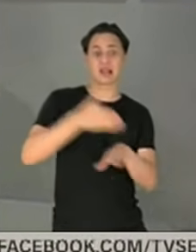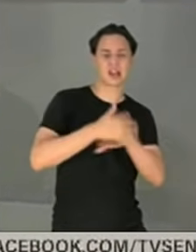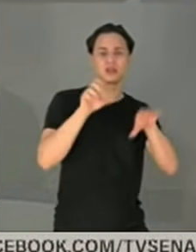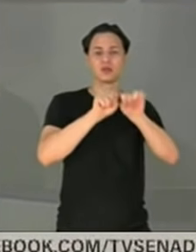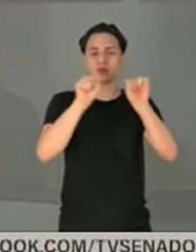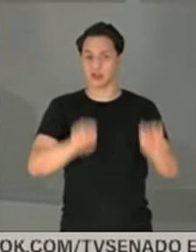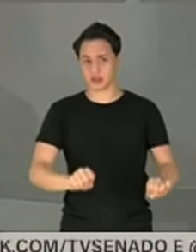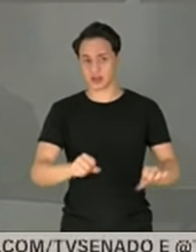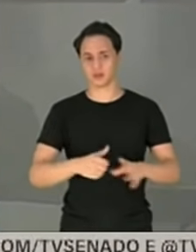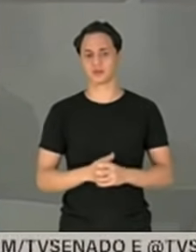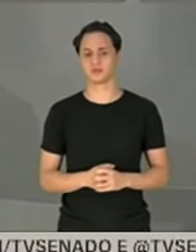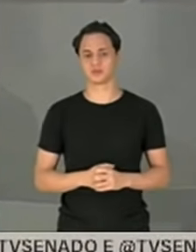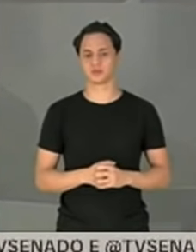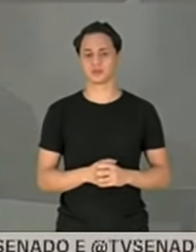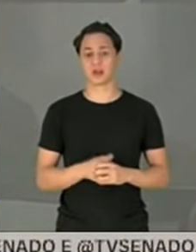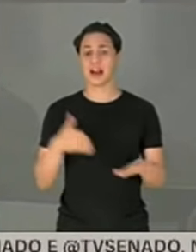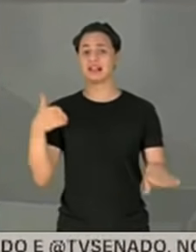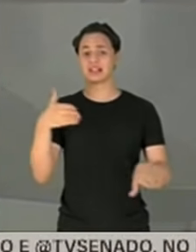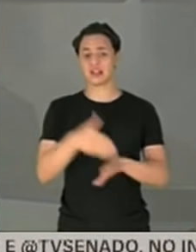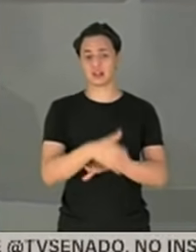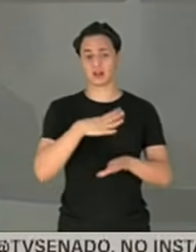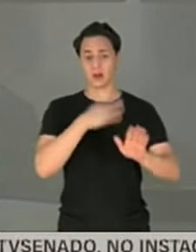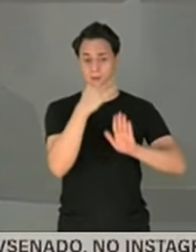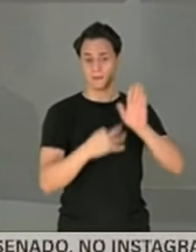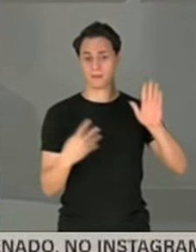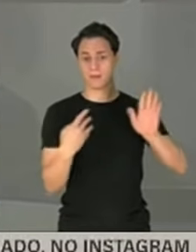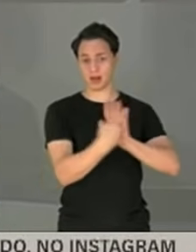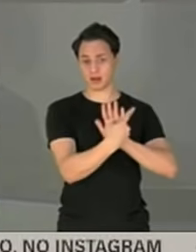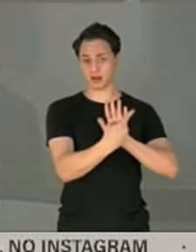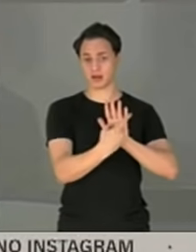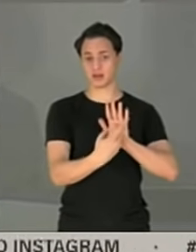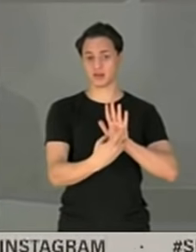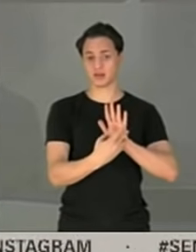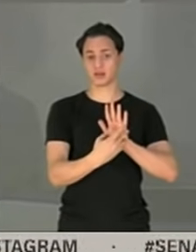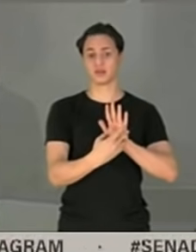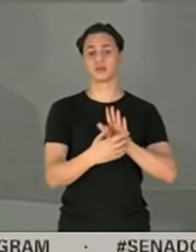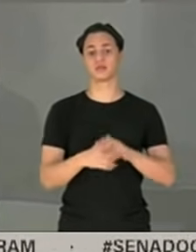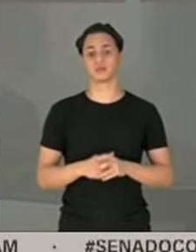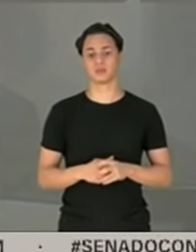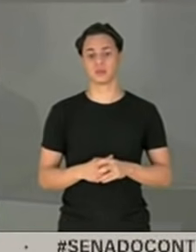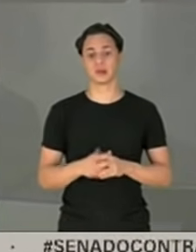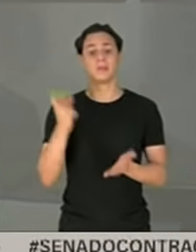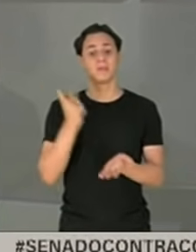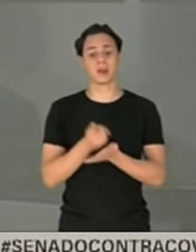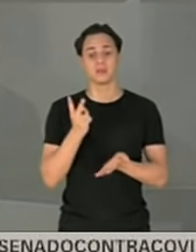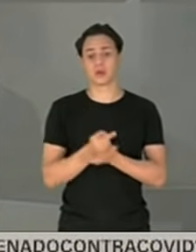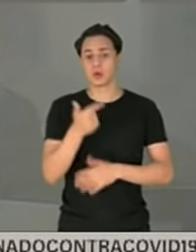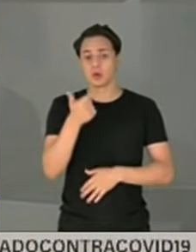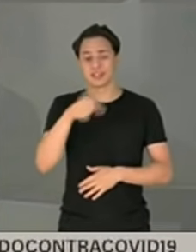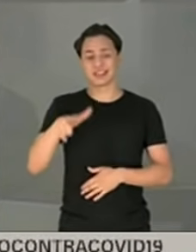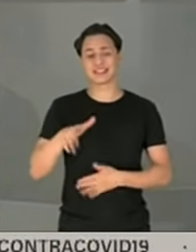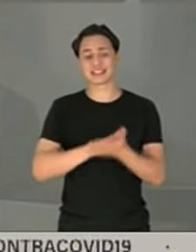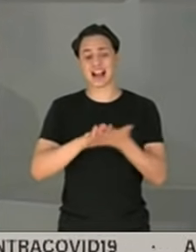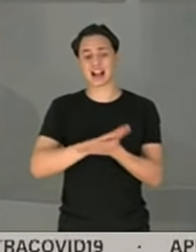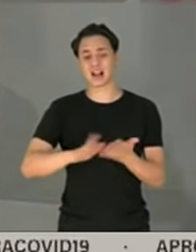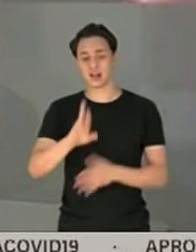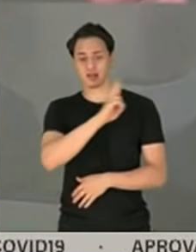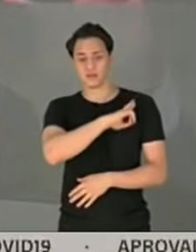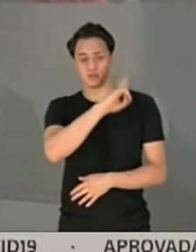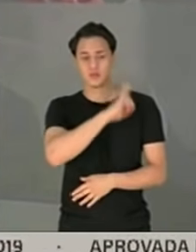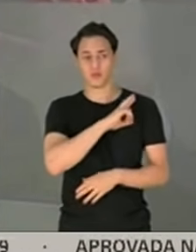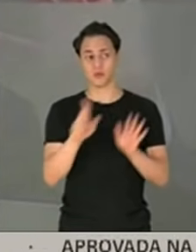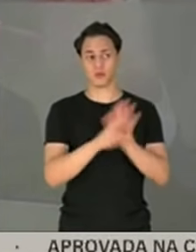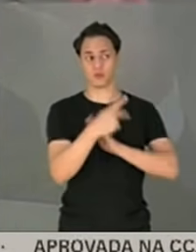sistema, acessaram esta planilha e mesmo não tendo mais nenhuma responsabilidade em cima